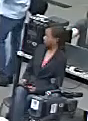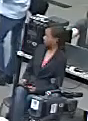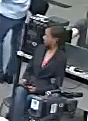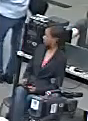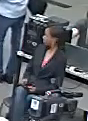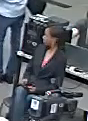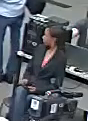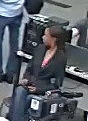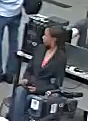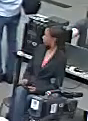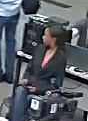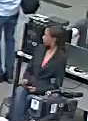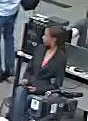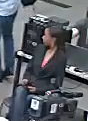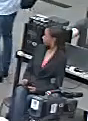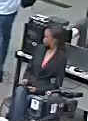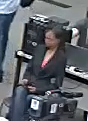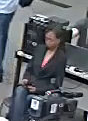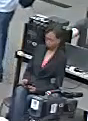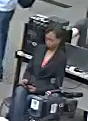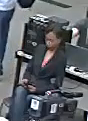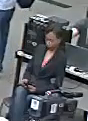quem está com o microfone por